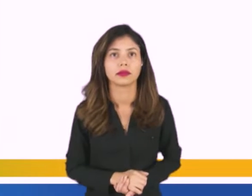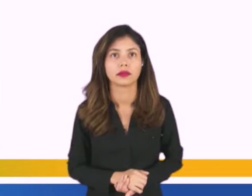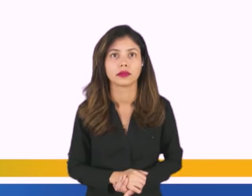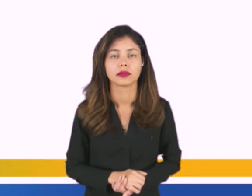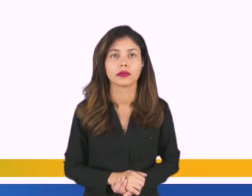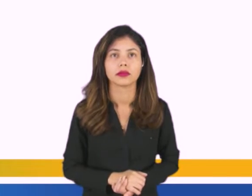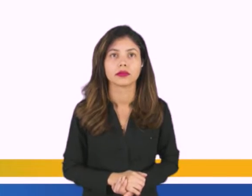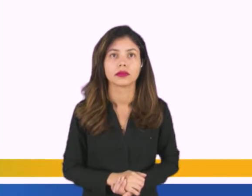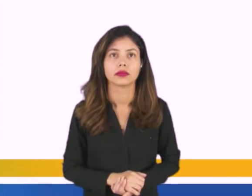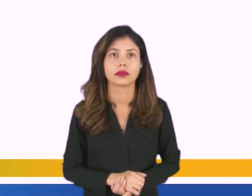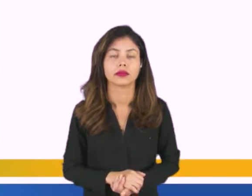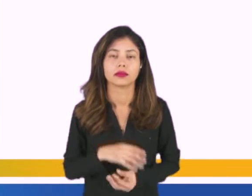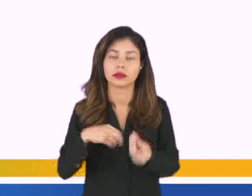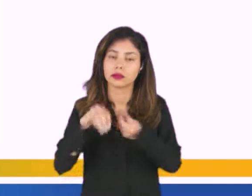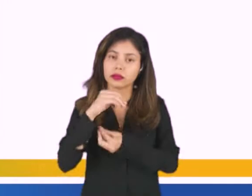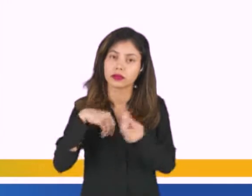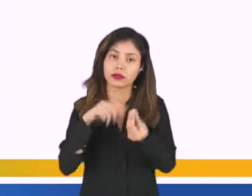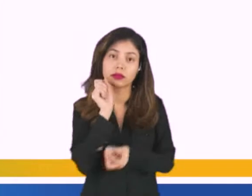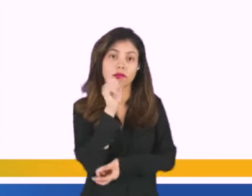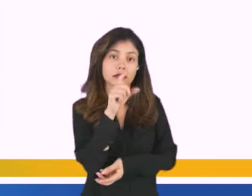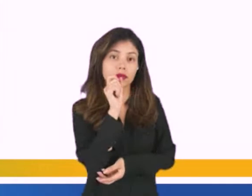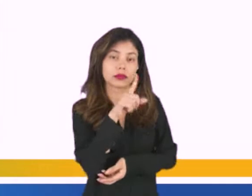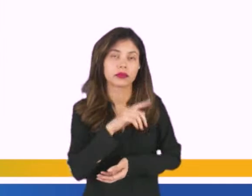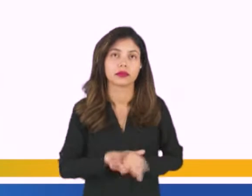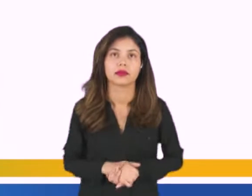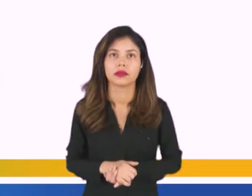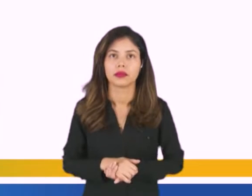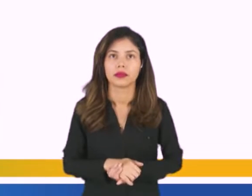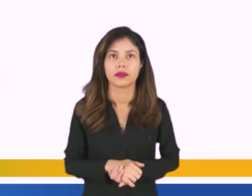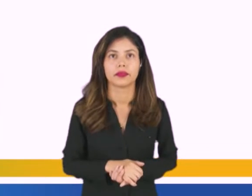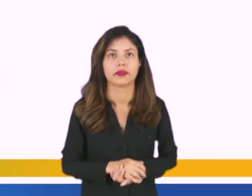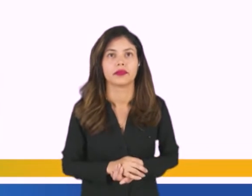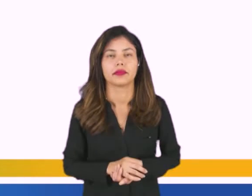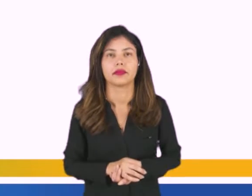2, e ela vai ficar com coloração meia azul, né?